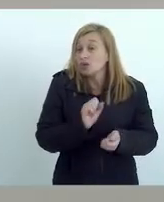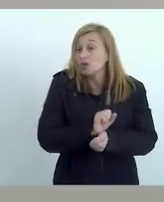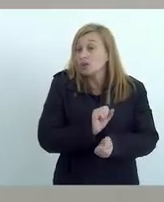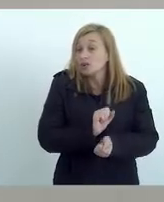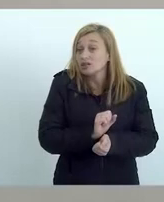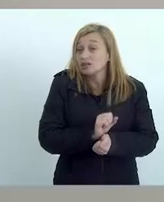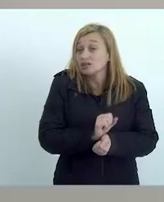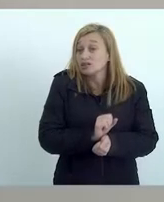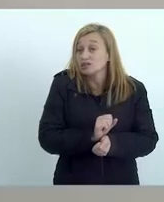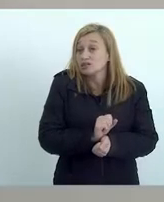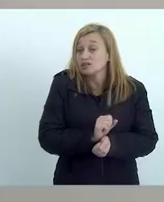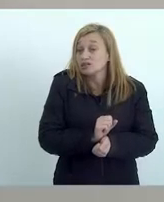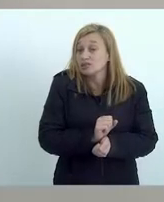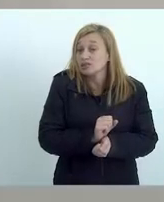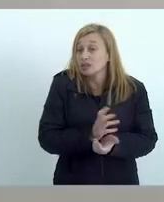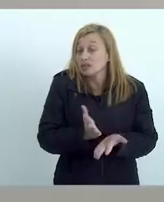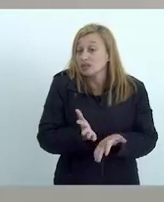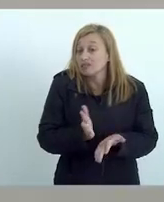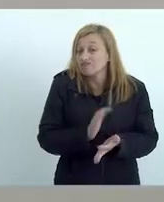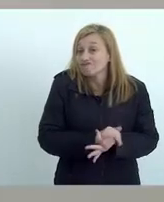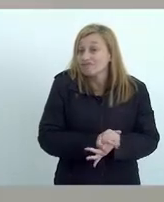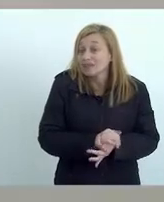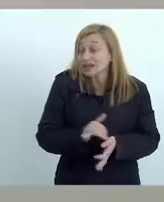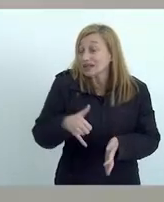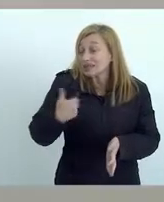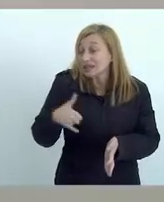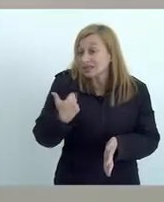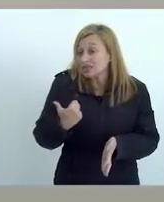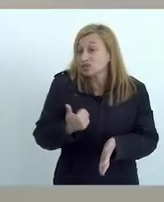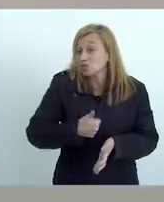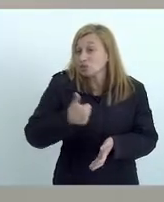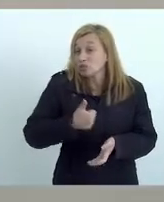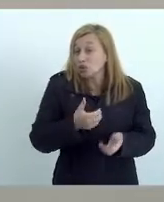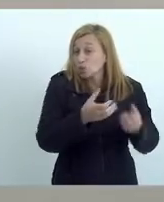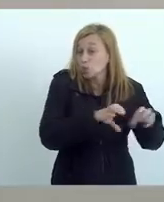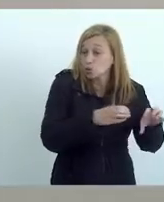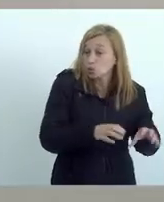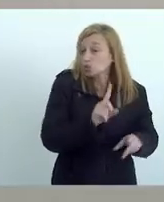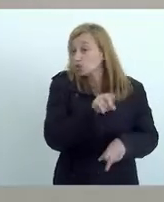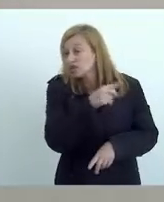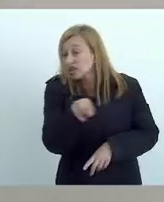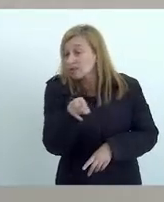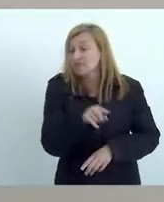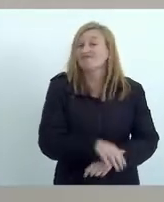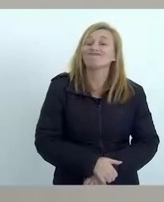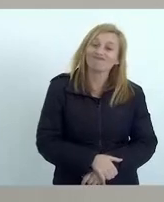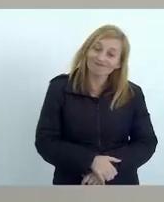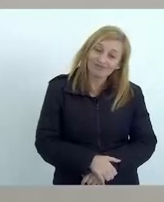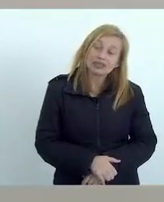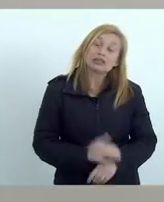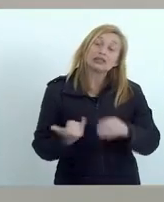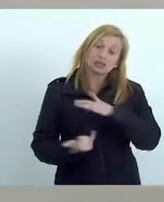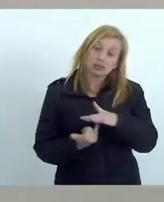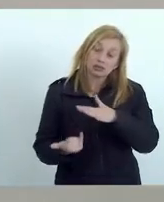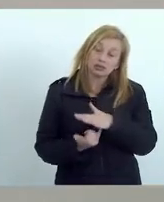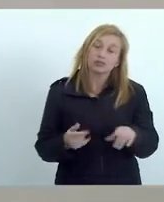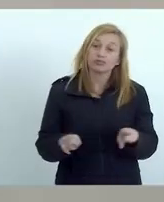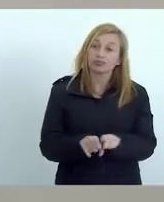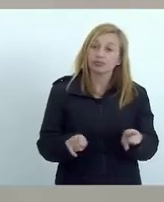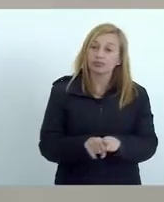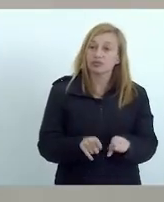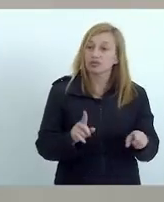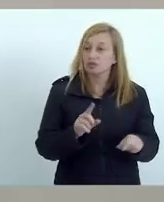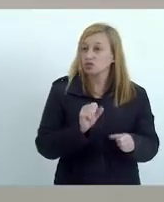achando que levar em conta né A idade do primeiro concurso do cancelamento que a instituição ela